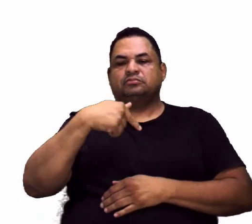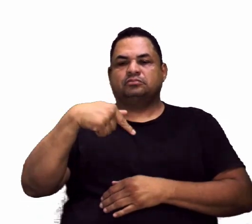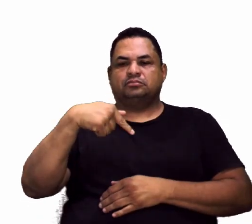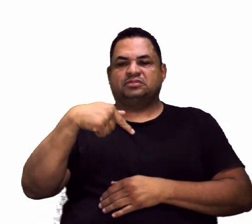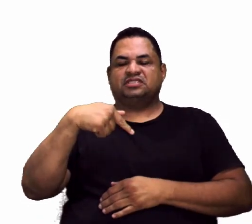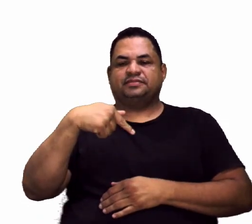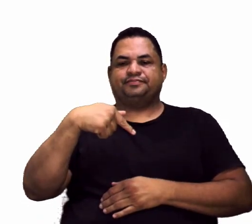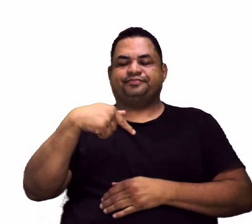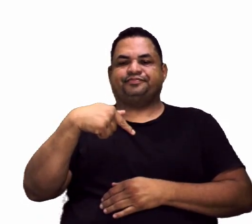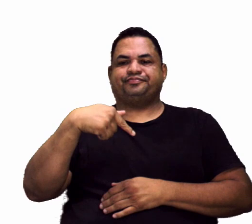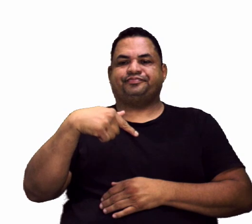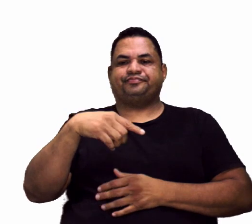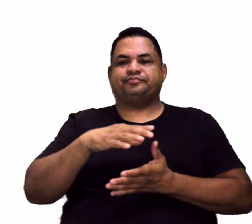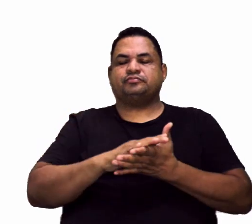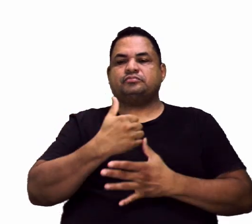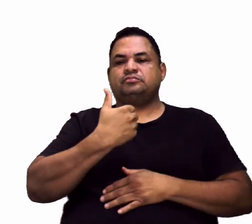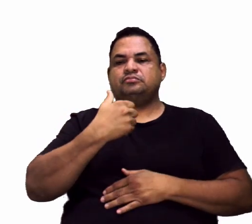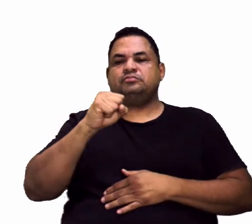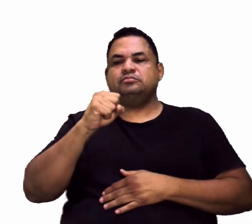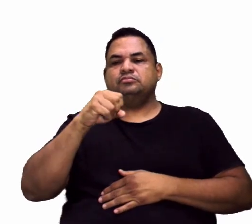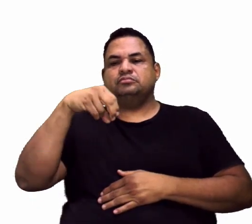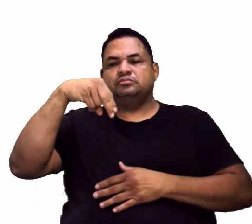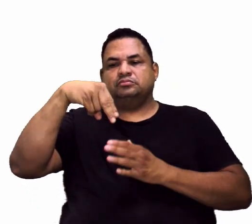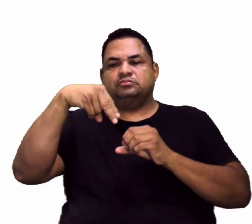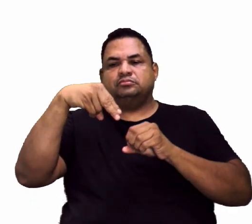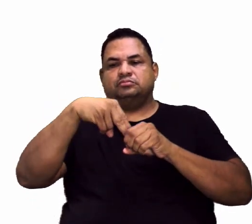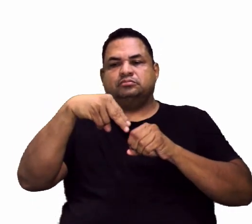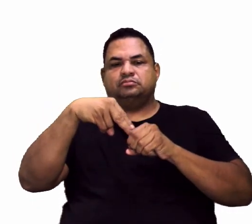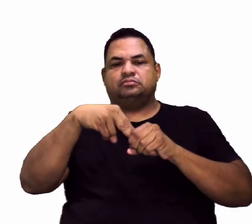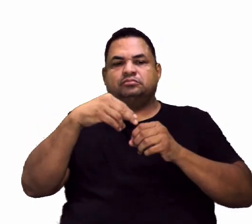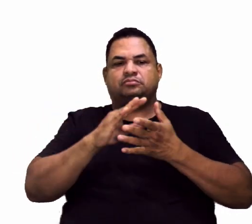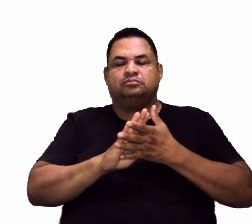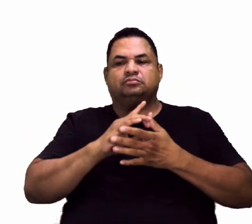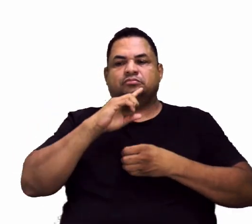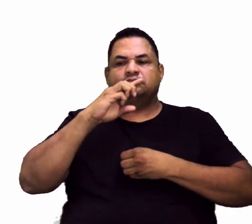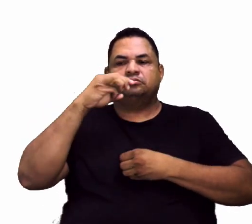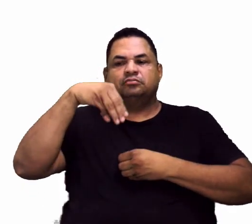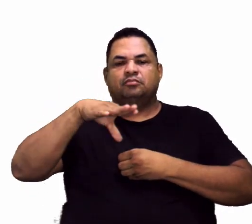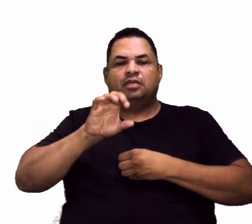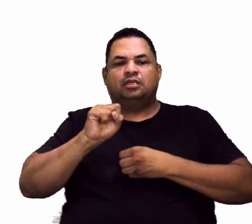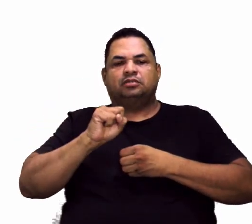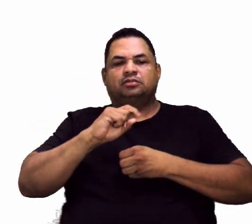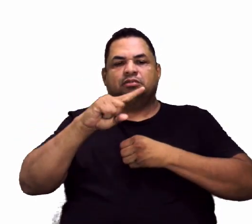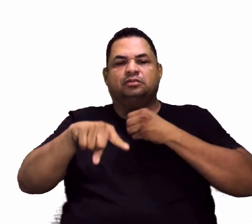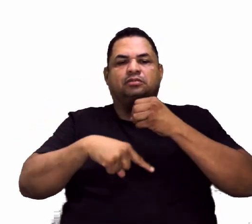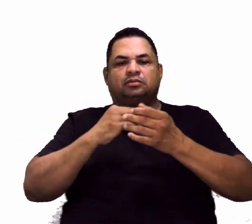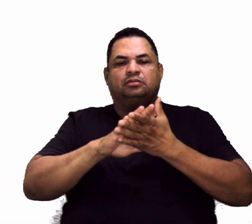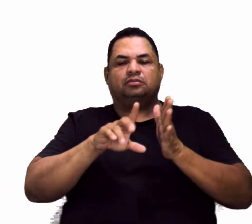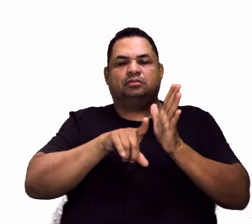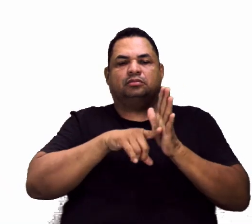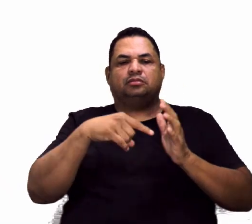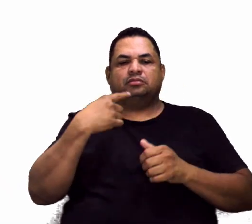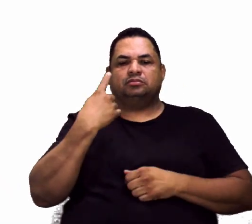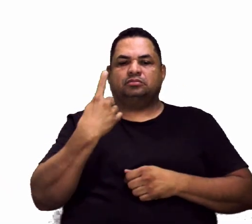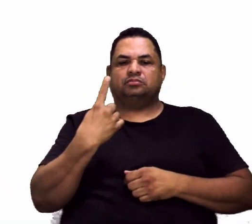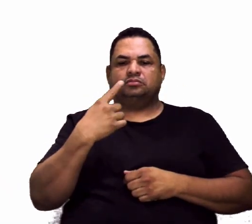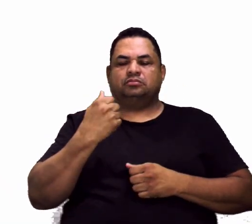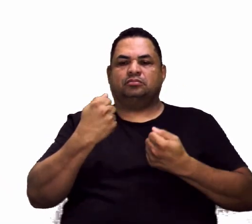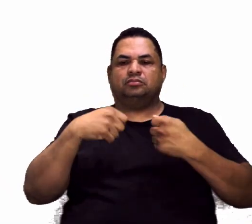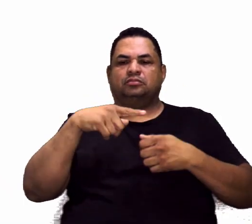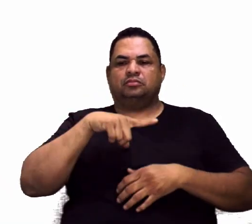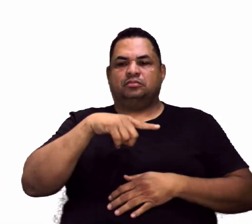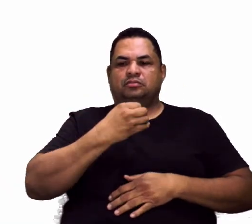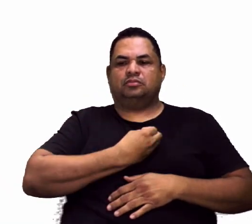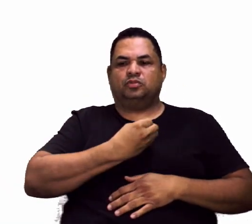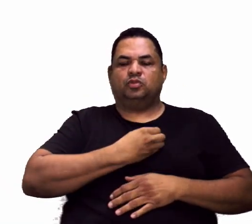prótons, 18 nêutrons, massa atômica 35 e uma carga de -1, podemos afirmar que ele tem número de